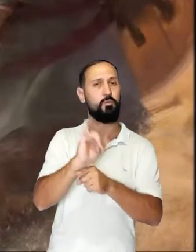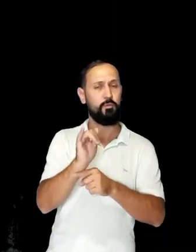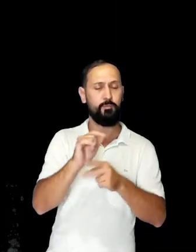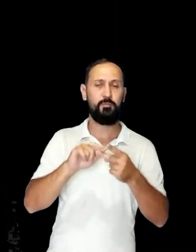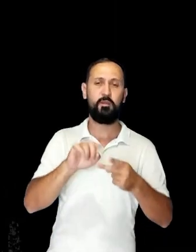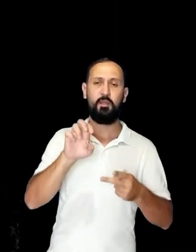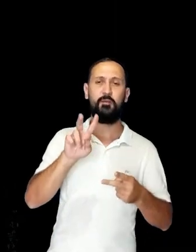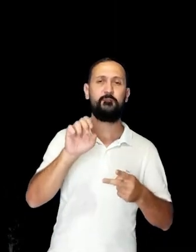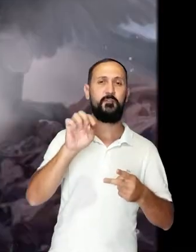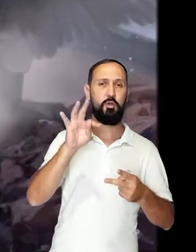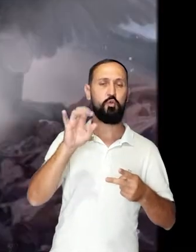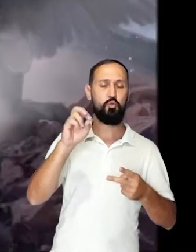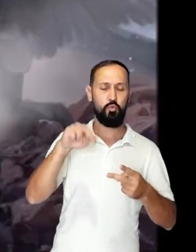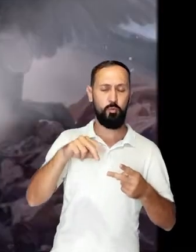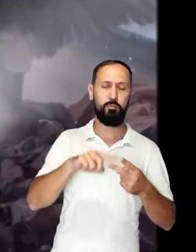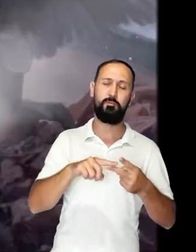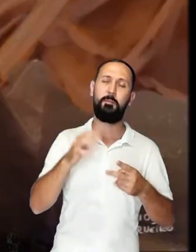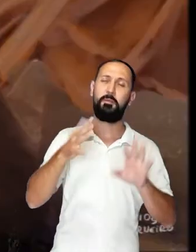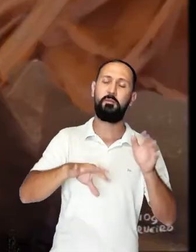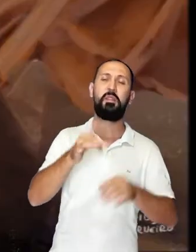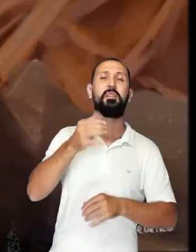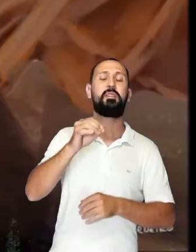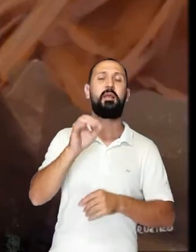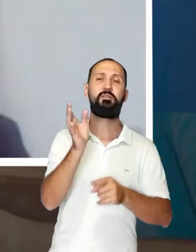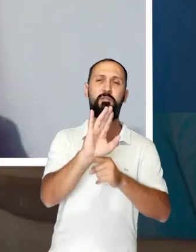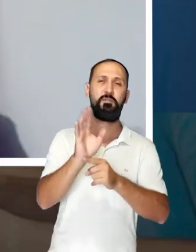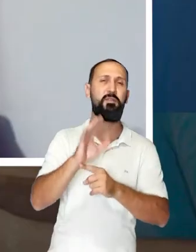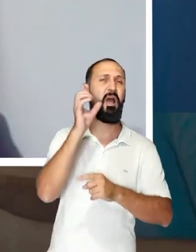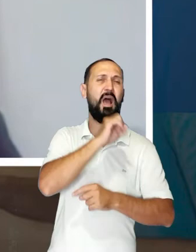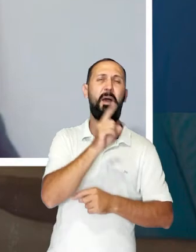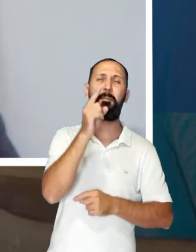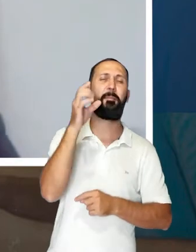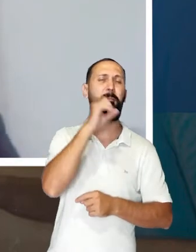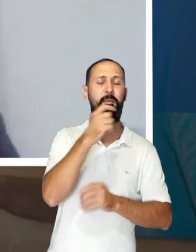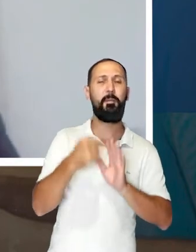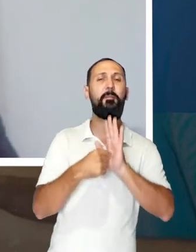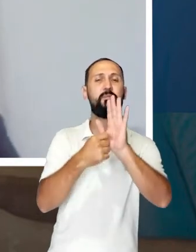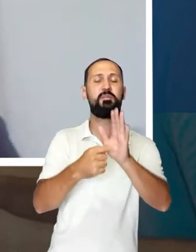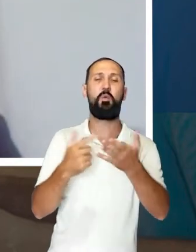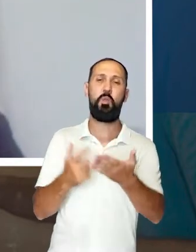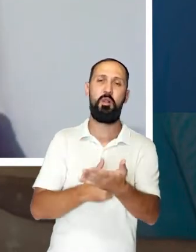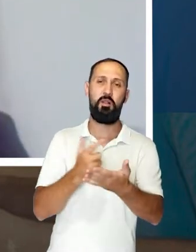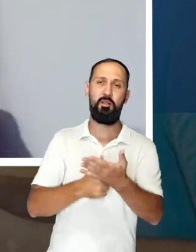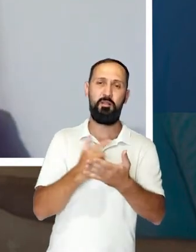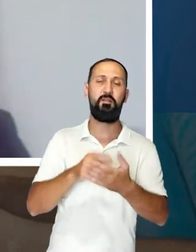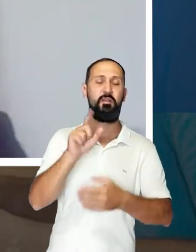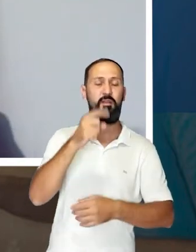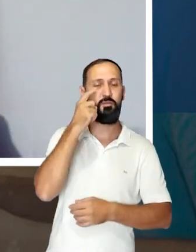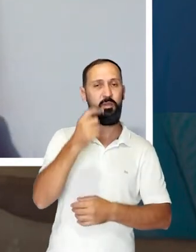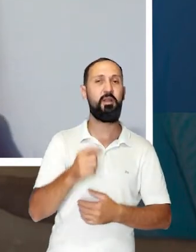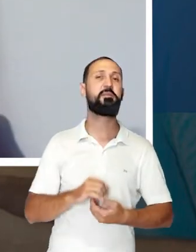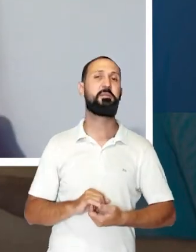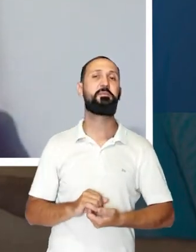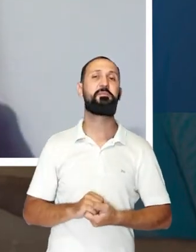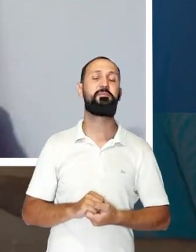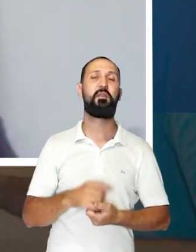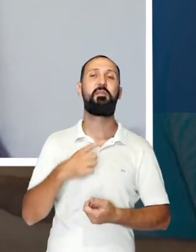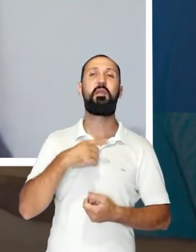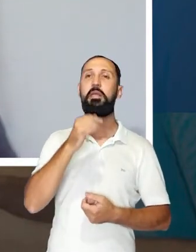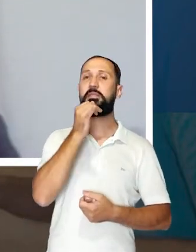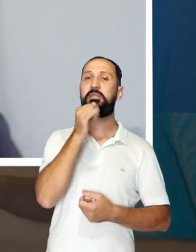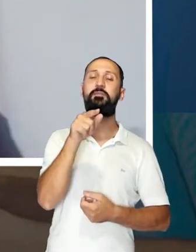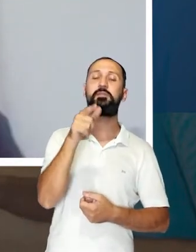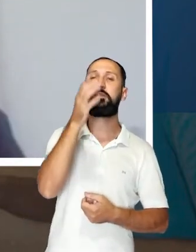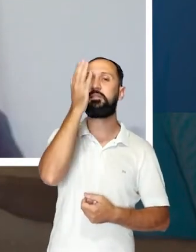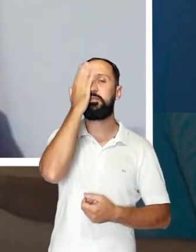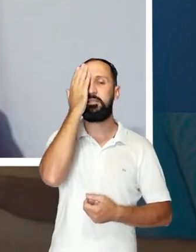YouTube, coloca Everton Carvalho, que vocês vão ver, tem mais ou menos uns 10 vídeos lá de 1 minuto e meio que eu fiz para promover o livro, e são bem interessantes, né?